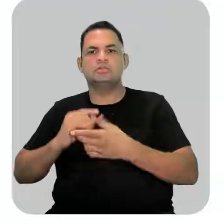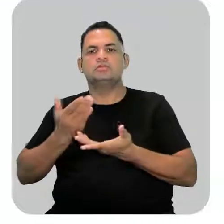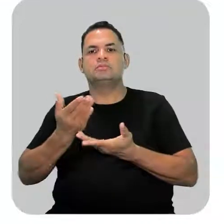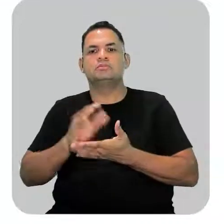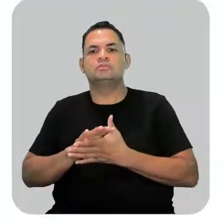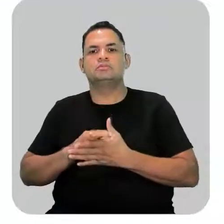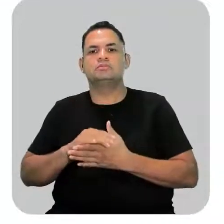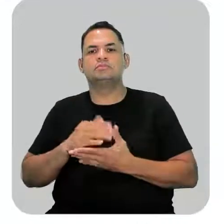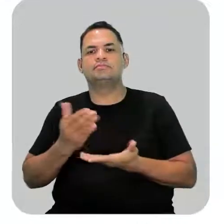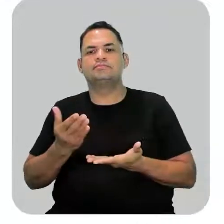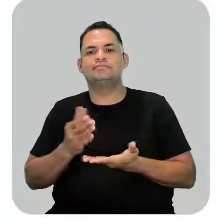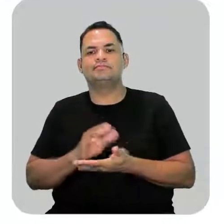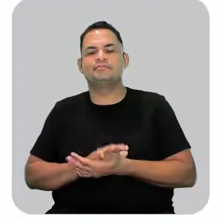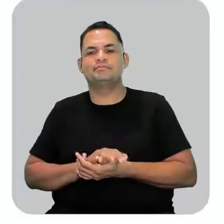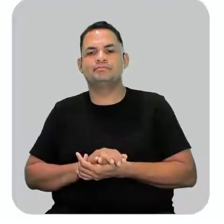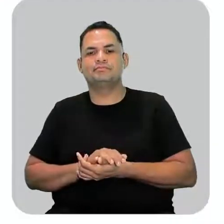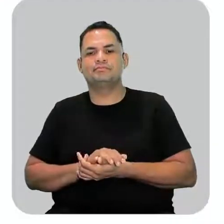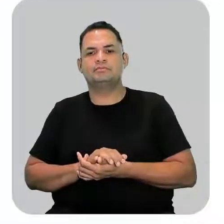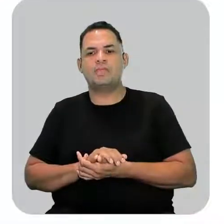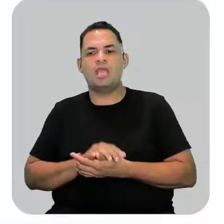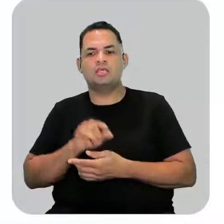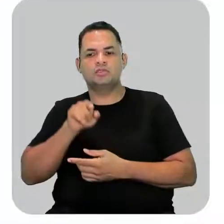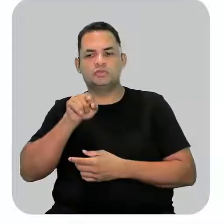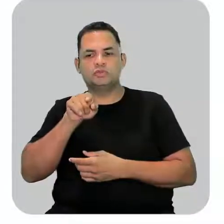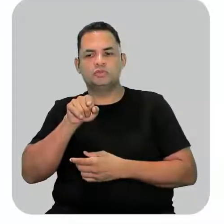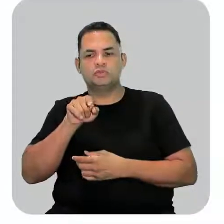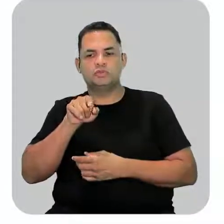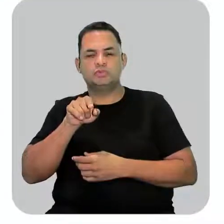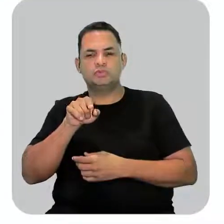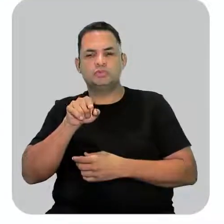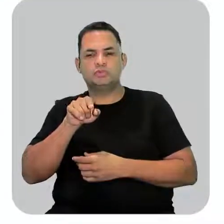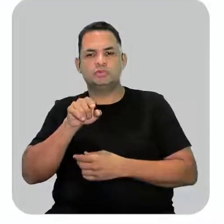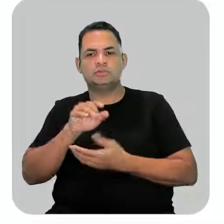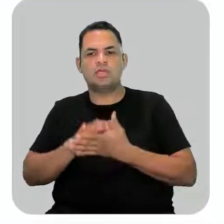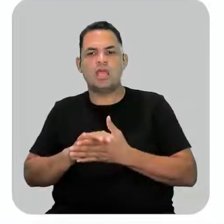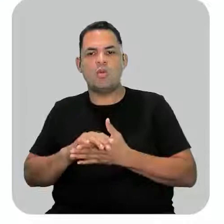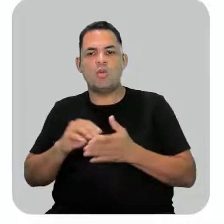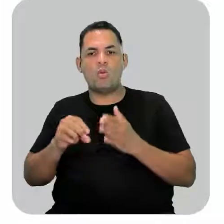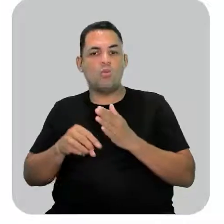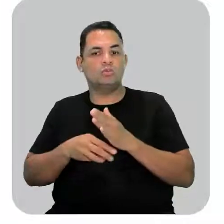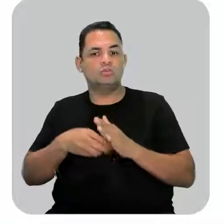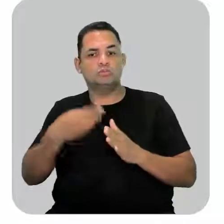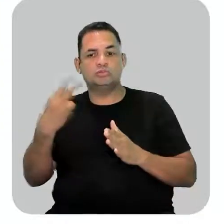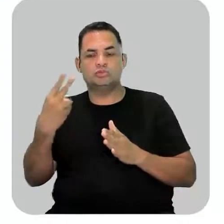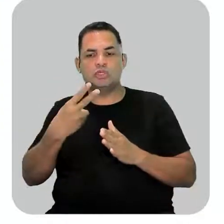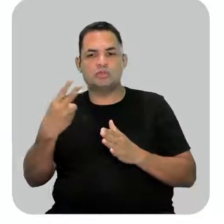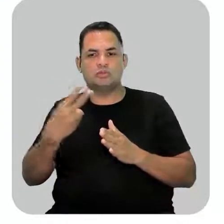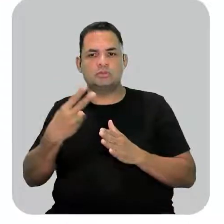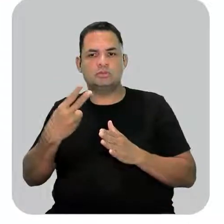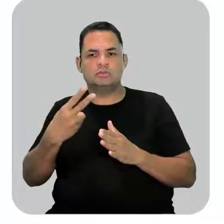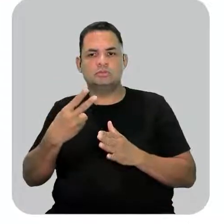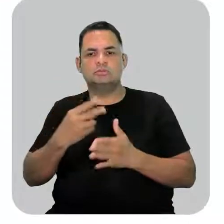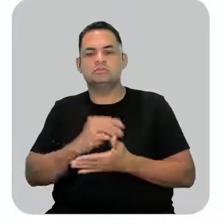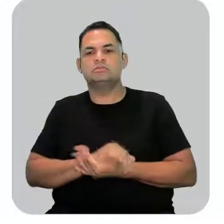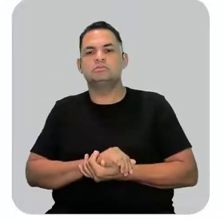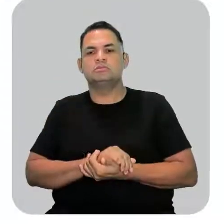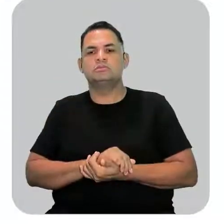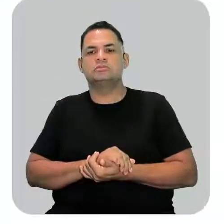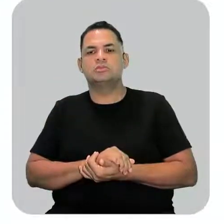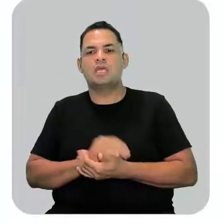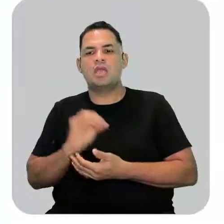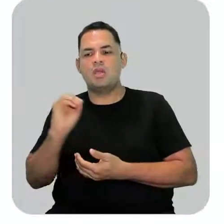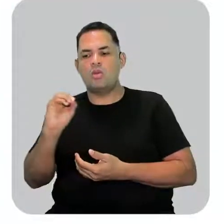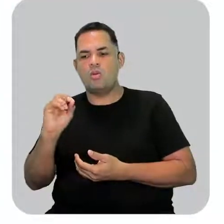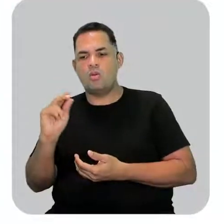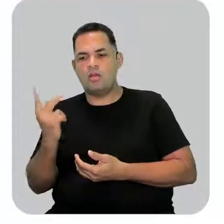átomos de carbono, esse carbono aqui é um carbono secundário. Como a nossa hidroxila está